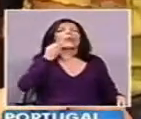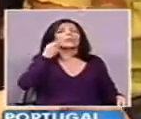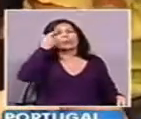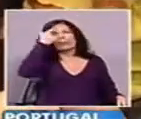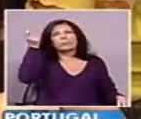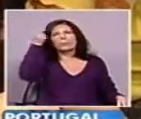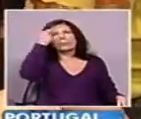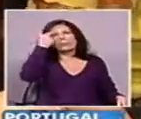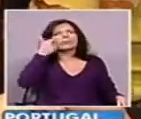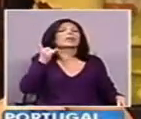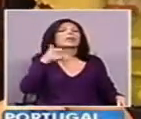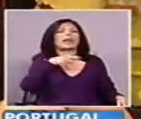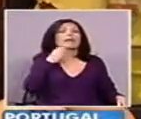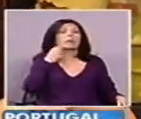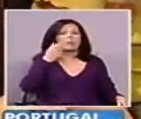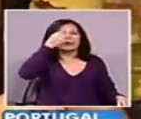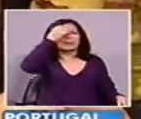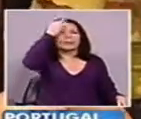ideia?